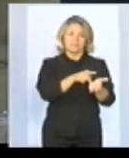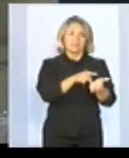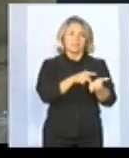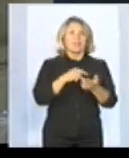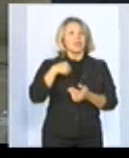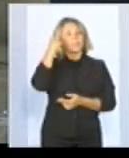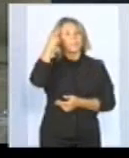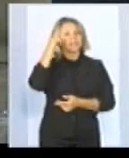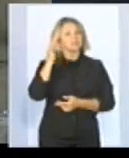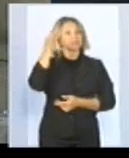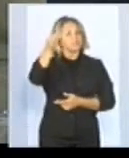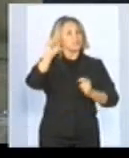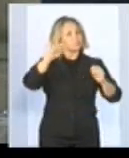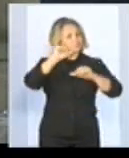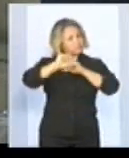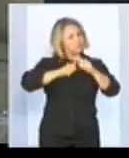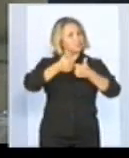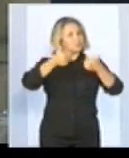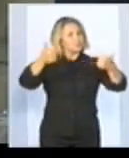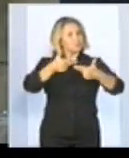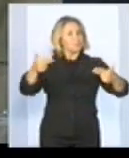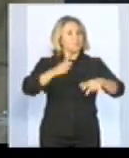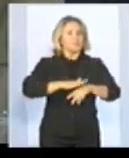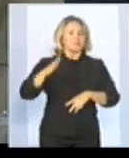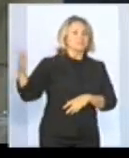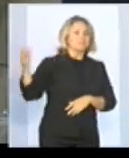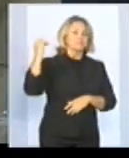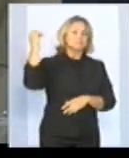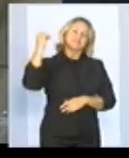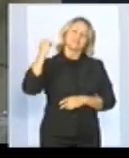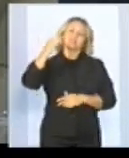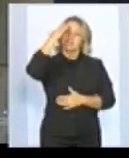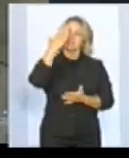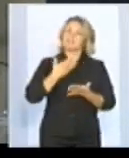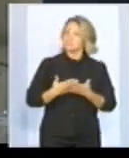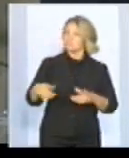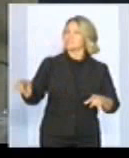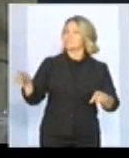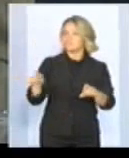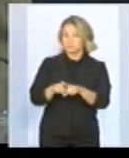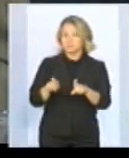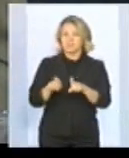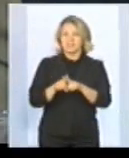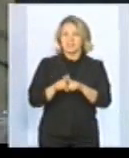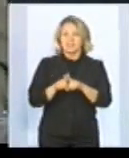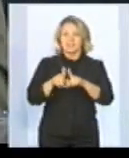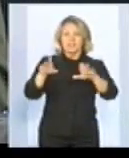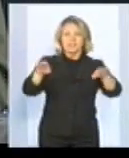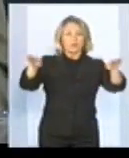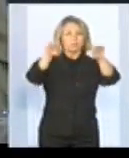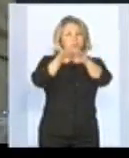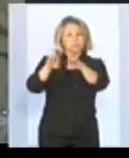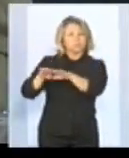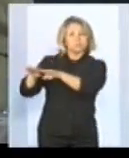que daqui para frente vai se transformar ainda em algo bem mais factível. Acredito também que a uniformização